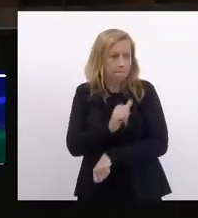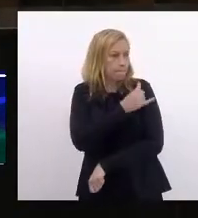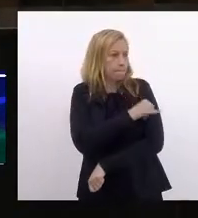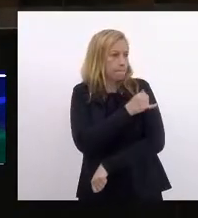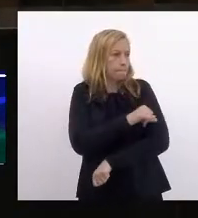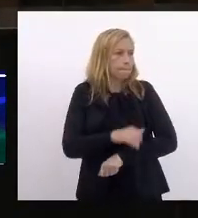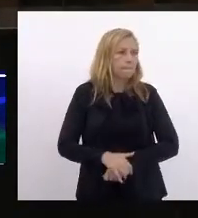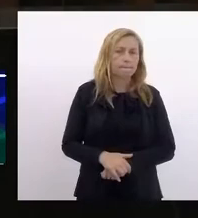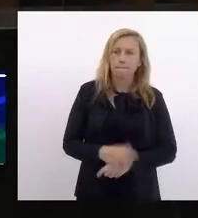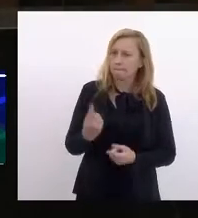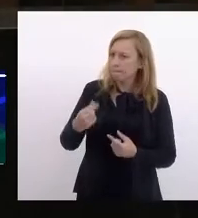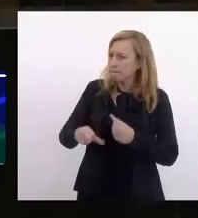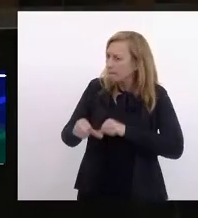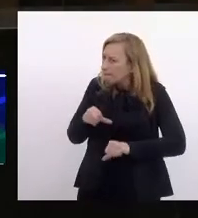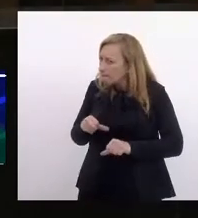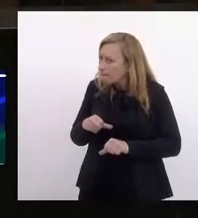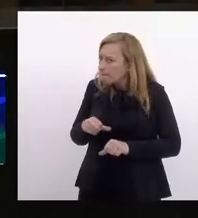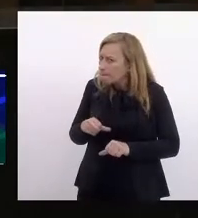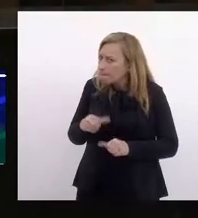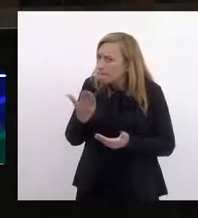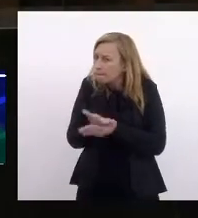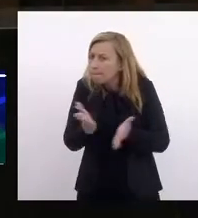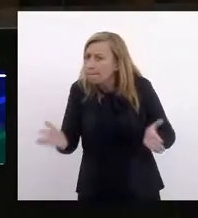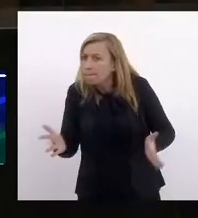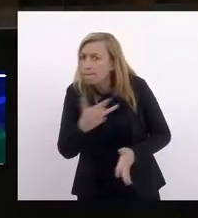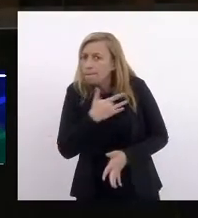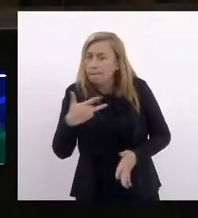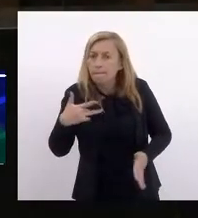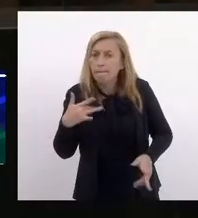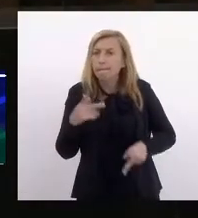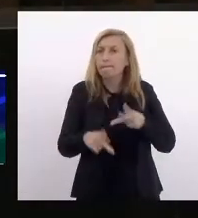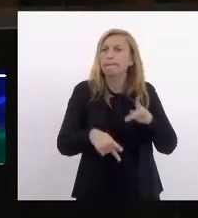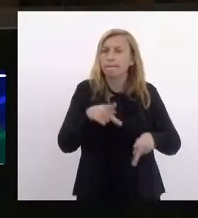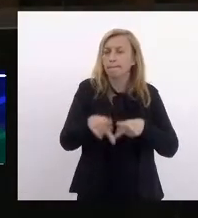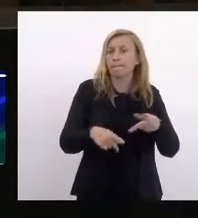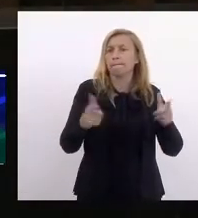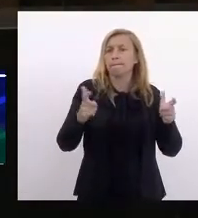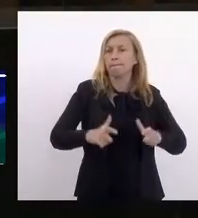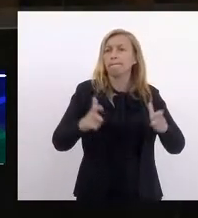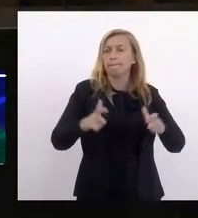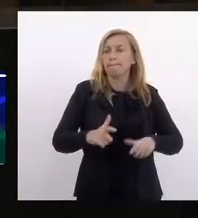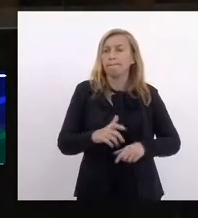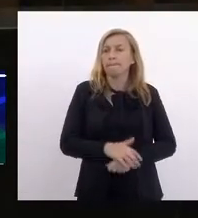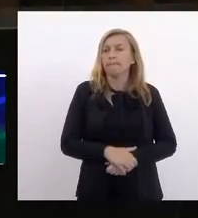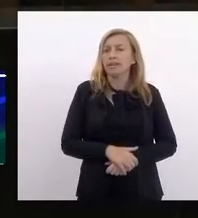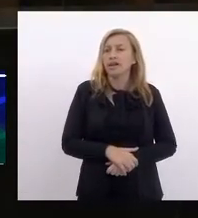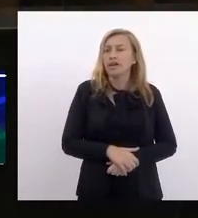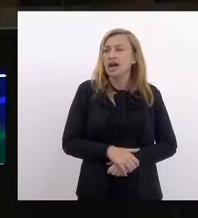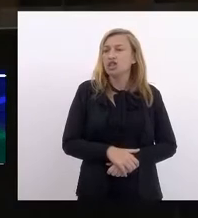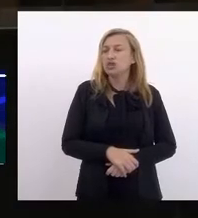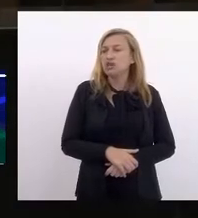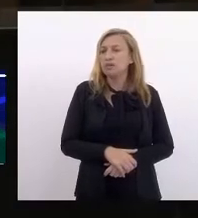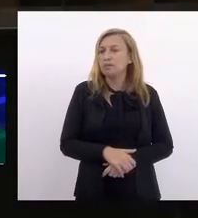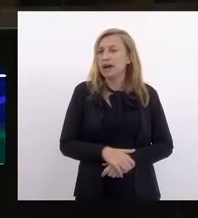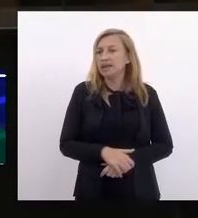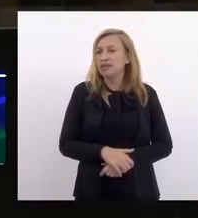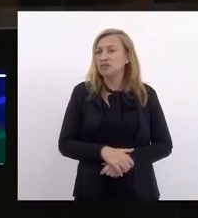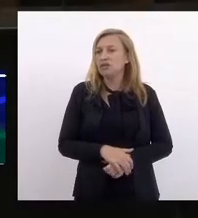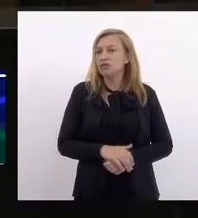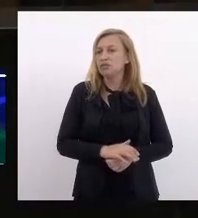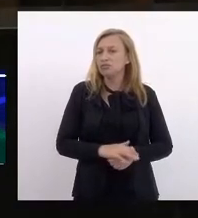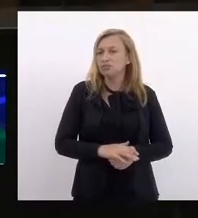Janeiro. Pelo contrário, acabou com a saúde da população, acabou com a possibilidade de